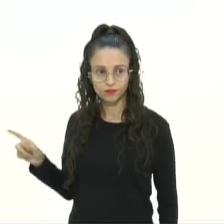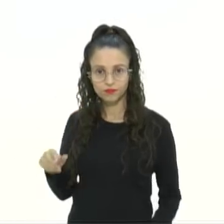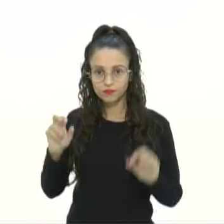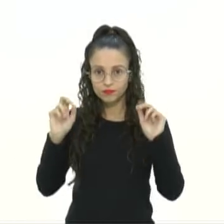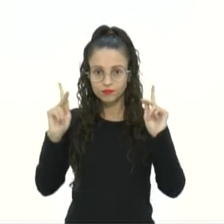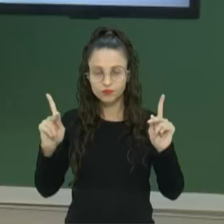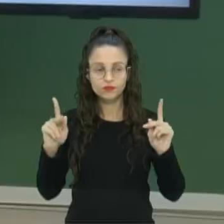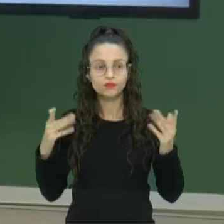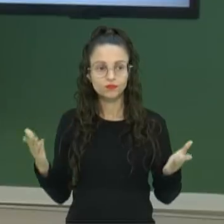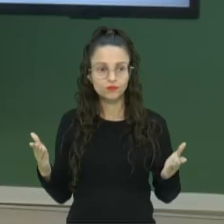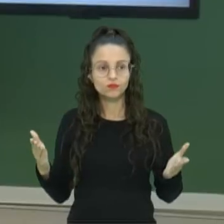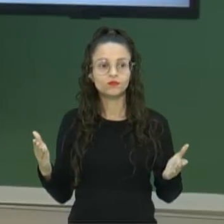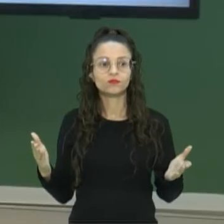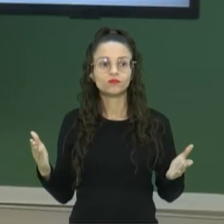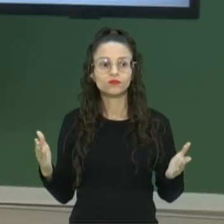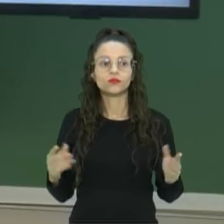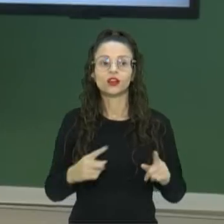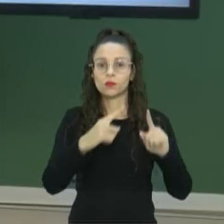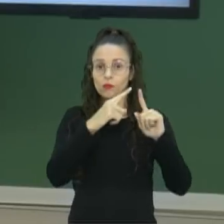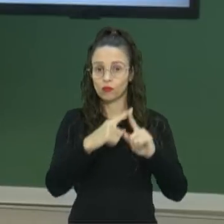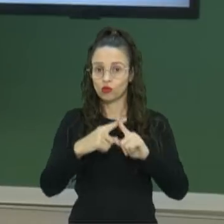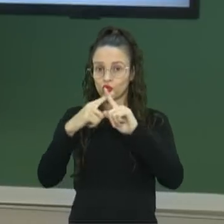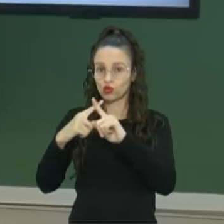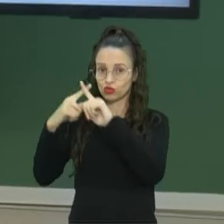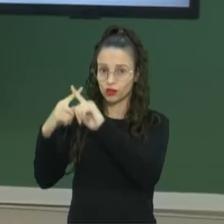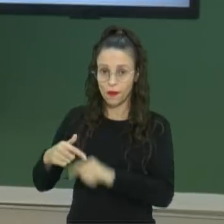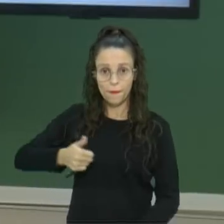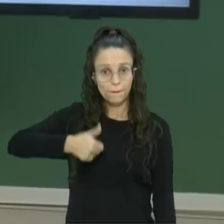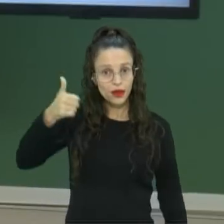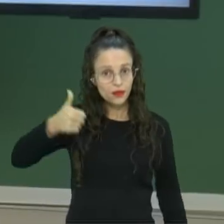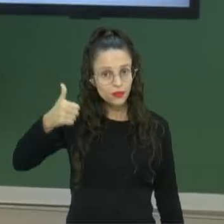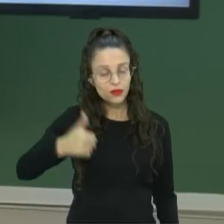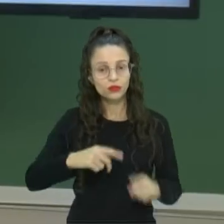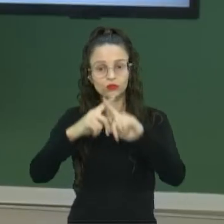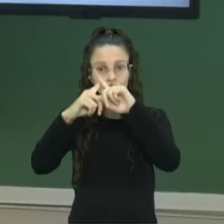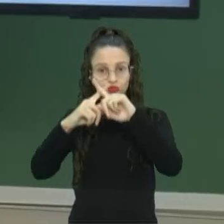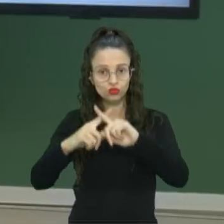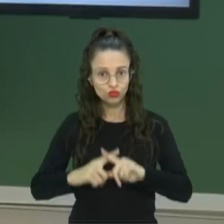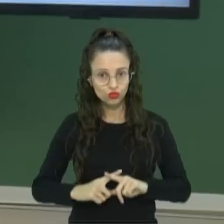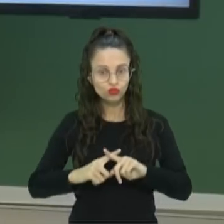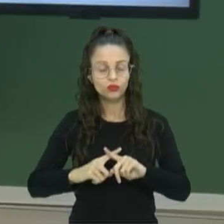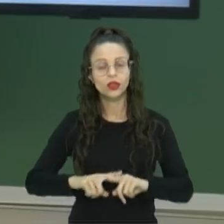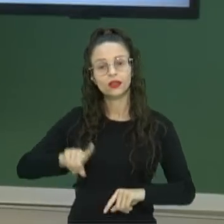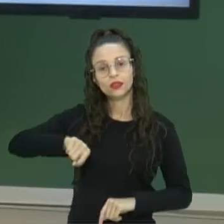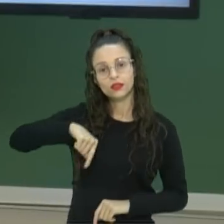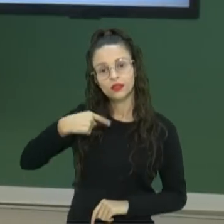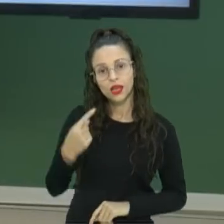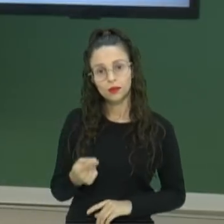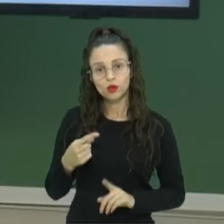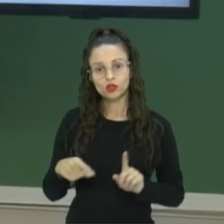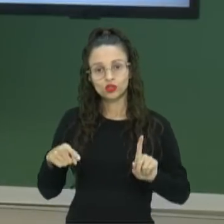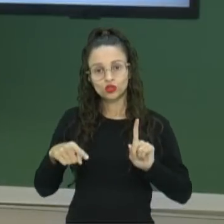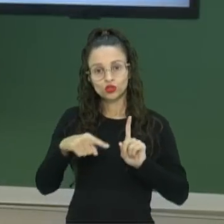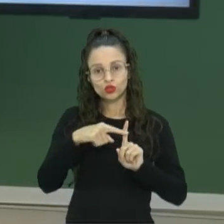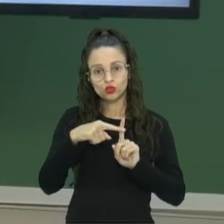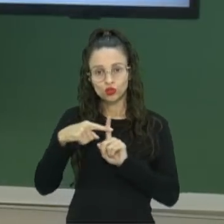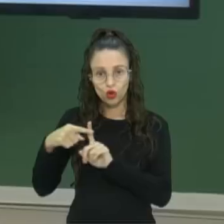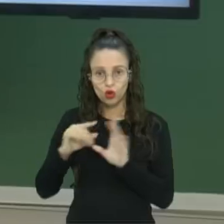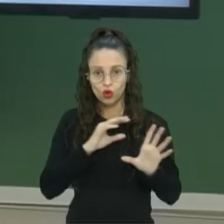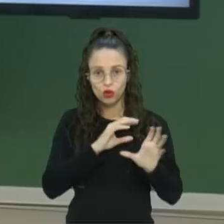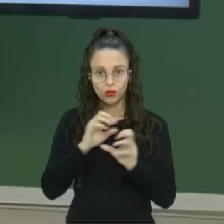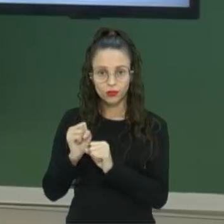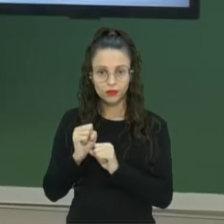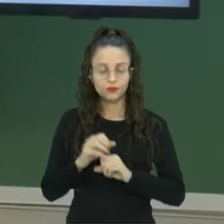ok? Feitas as multiplicações primeiro, depois faz a soma disso